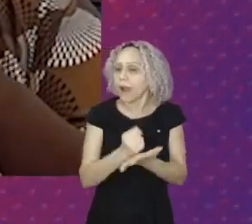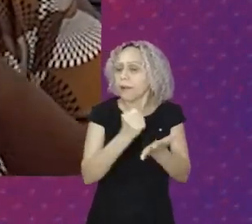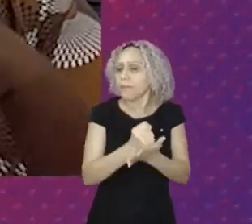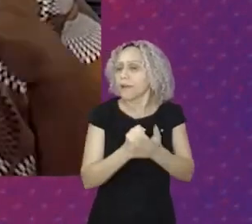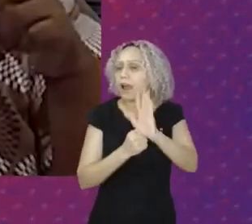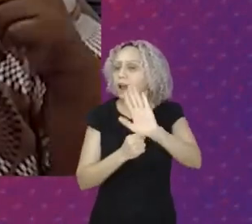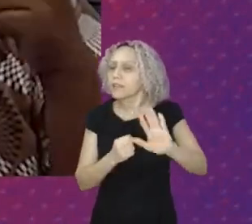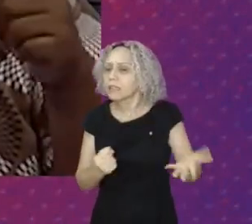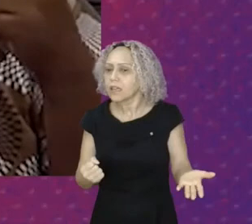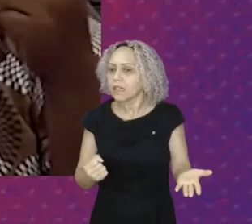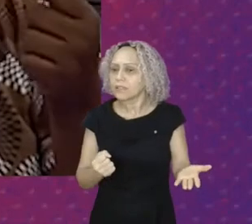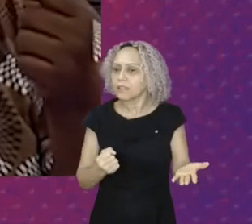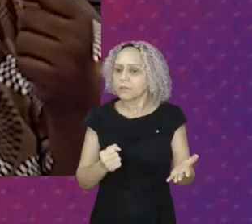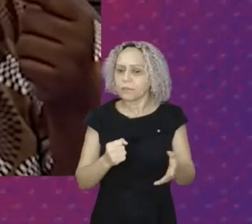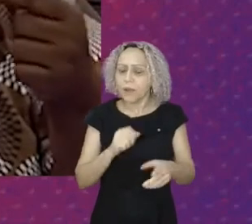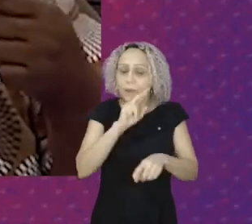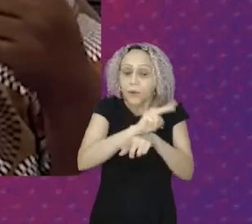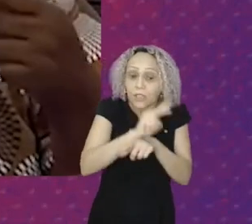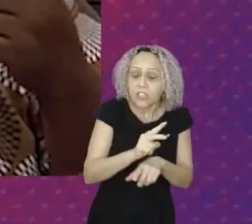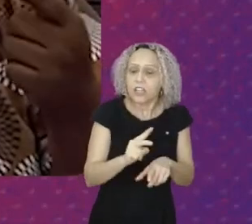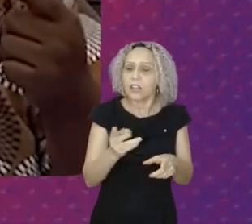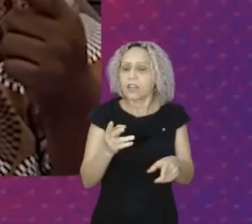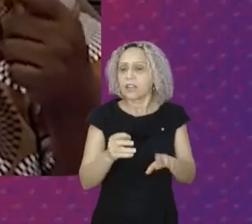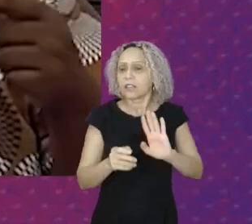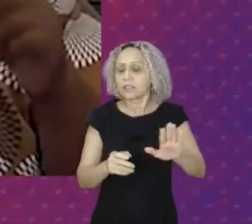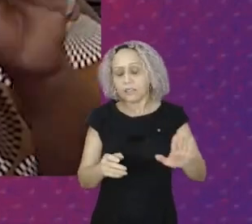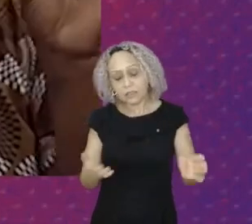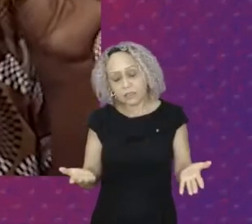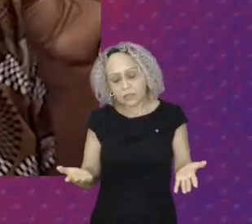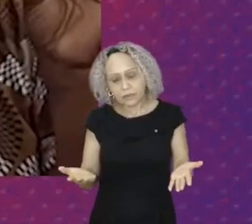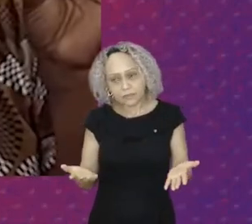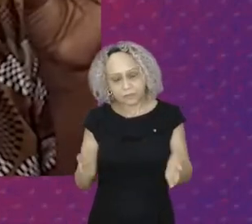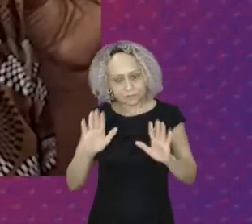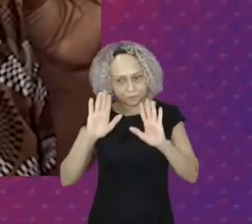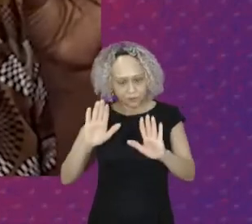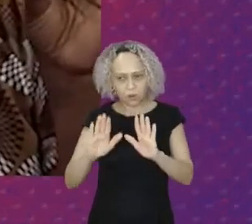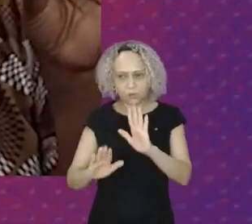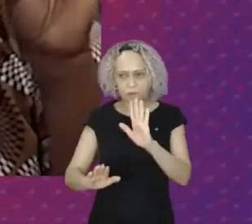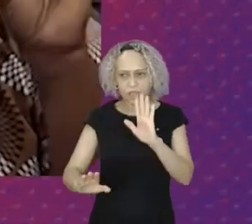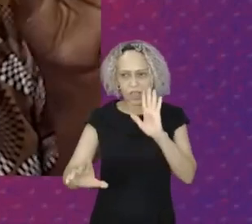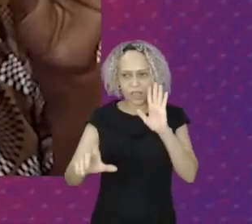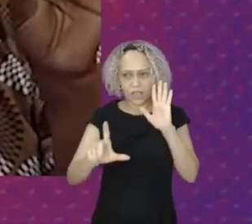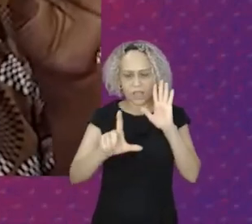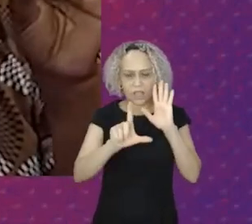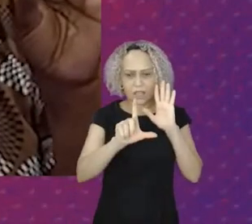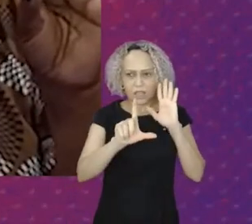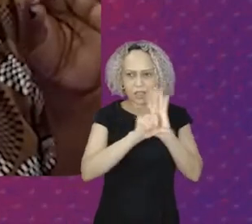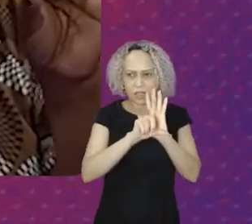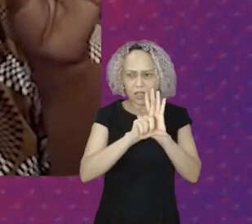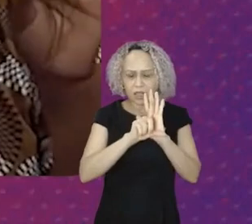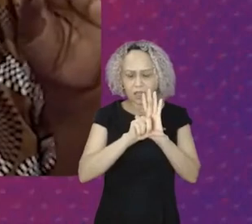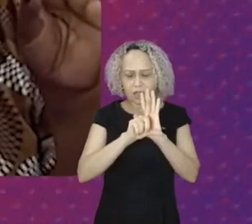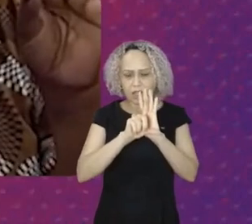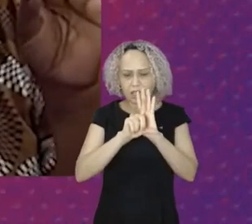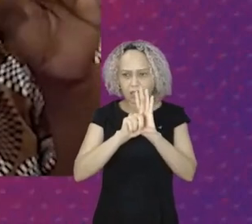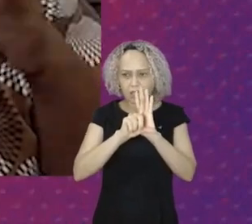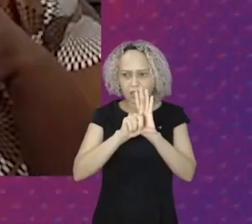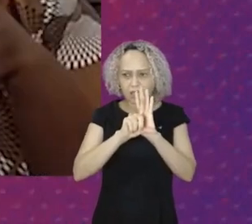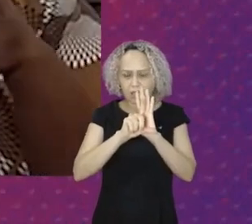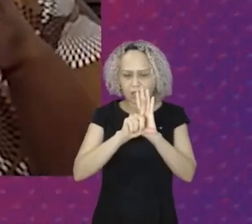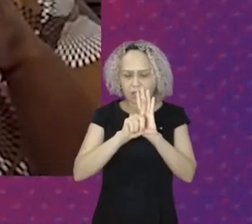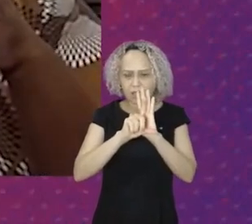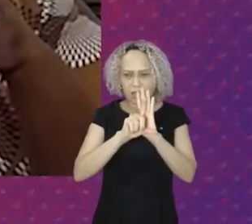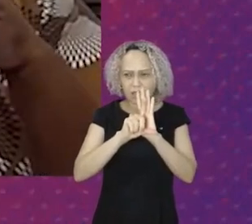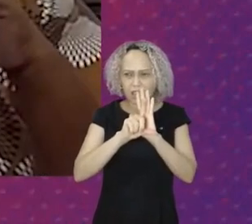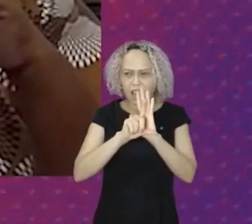E eu vou dizer que, para aprofundar no texto da lei, a lei é muito pequenininha. porque é um artigo que diz: insere